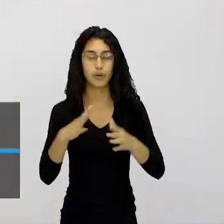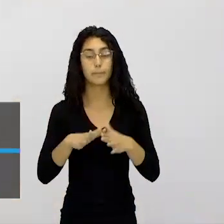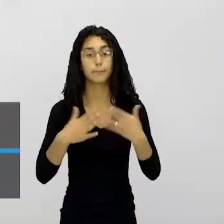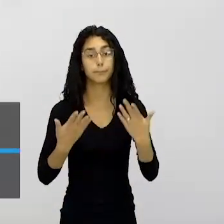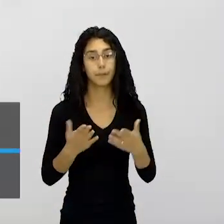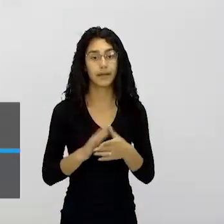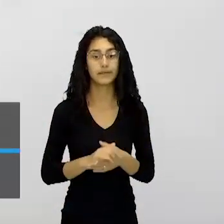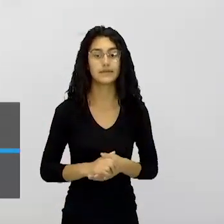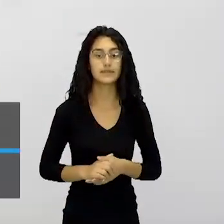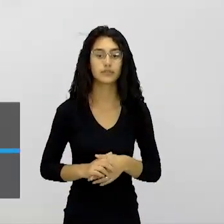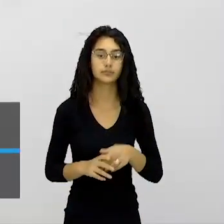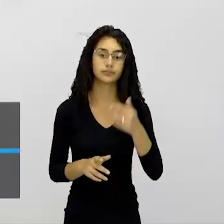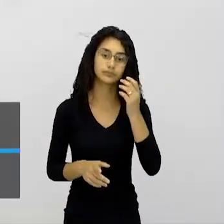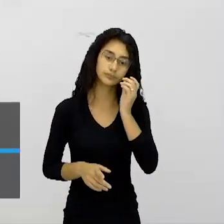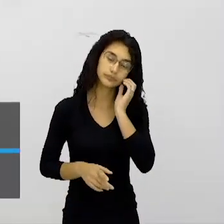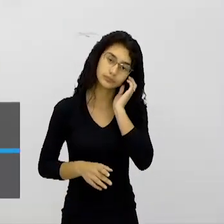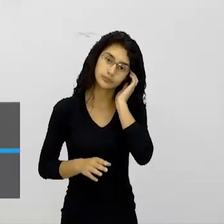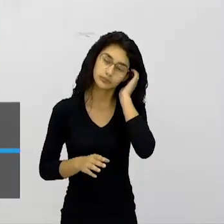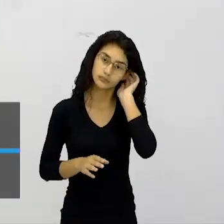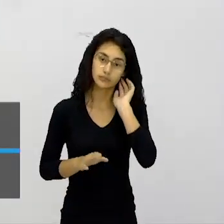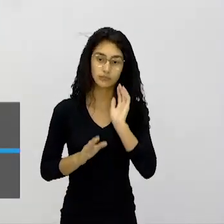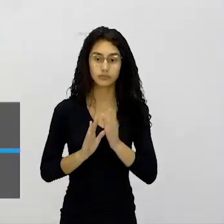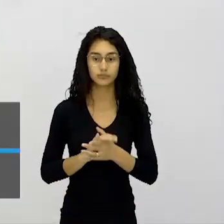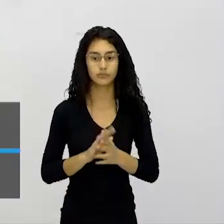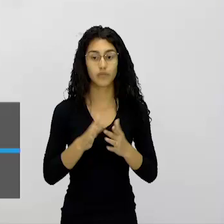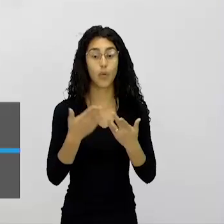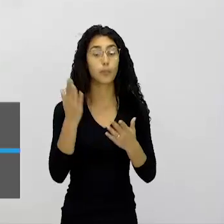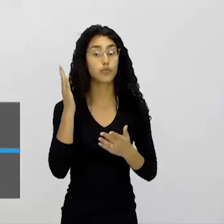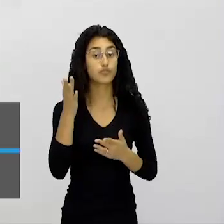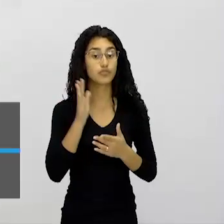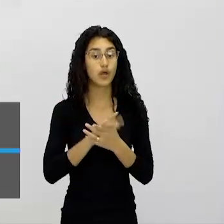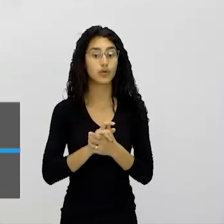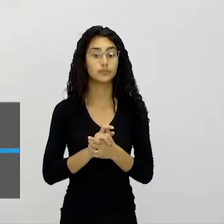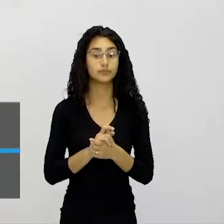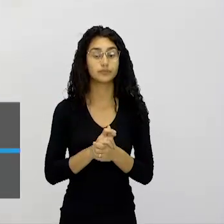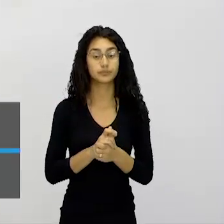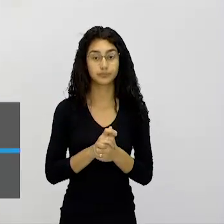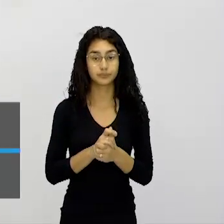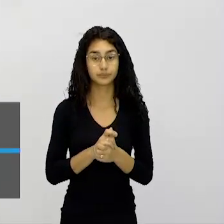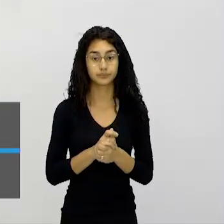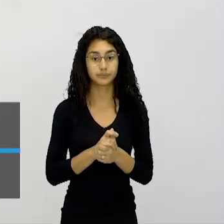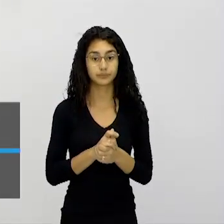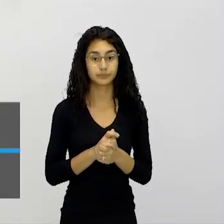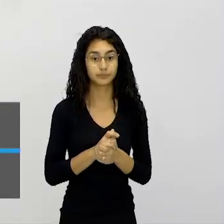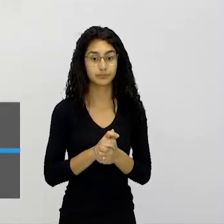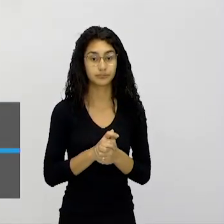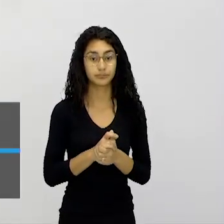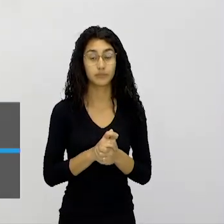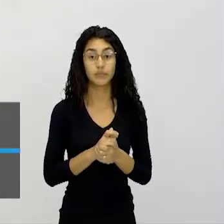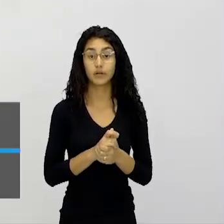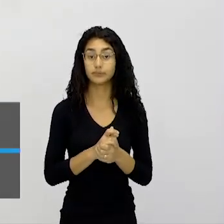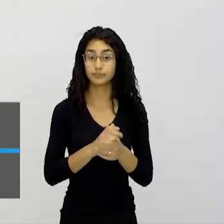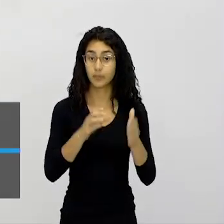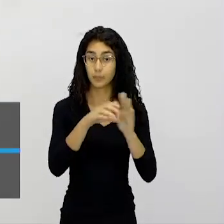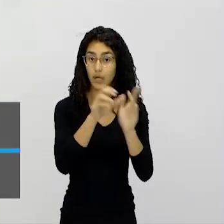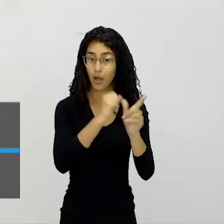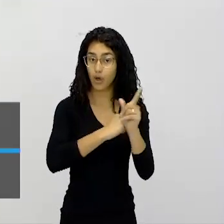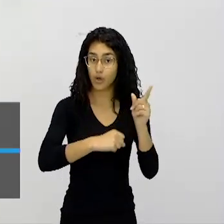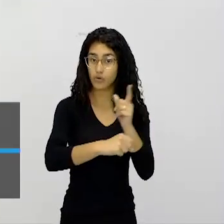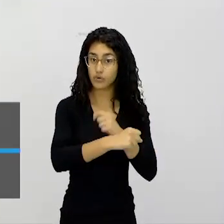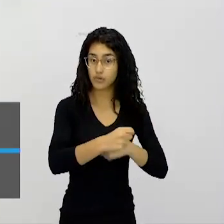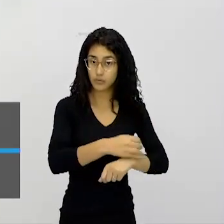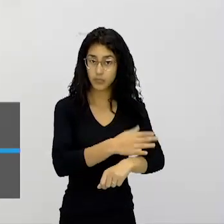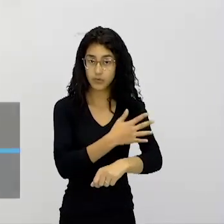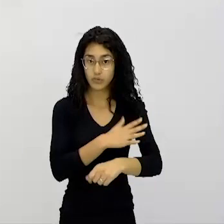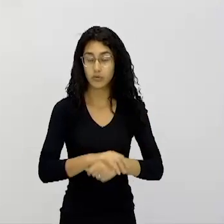enfim, sem mais delongas, né? Como eu já tinha atropelado aqui o ritmo, a competência socioemocional dessa